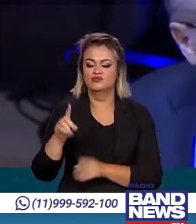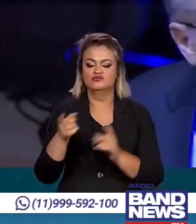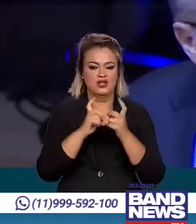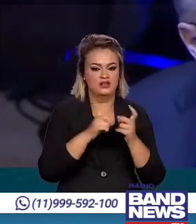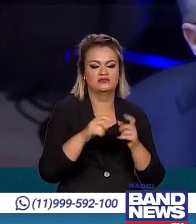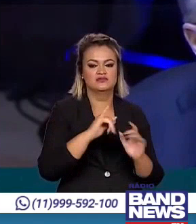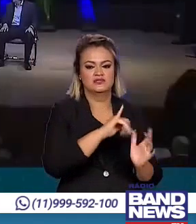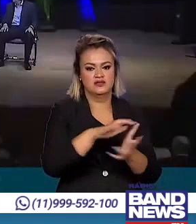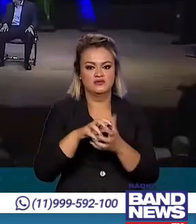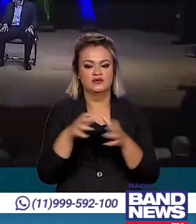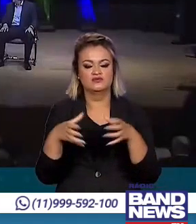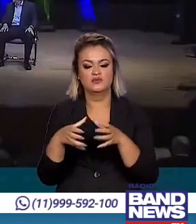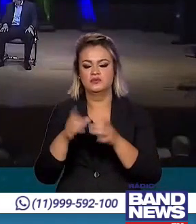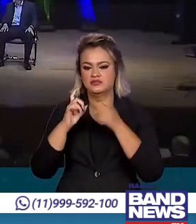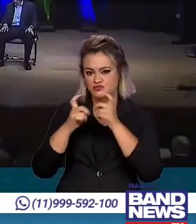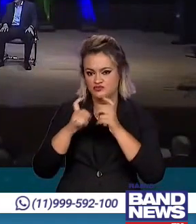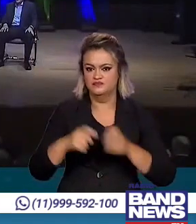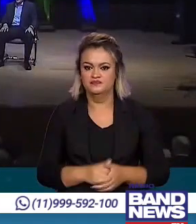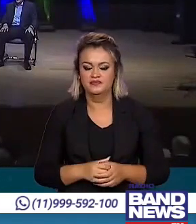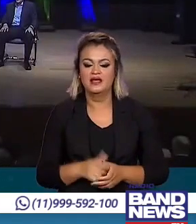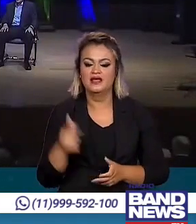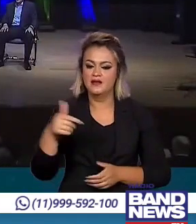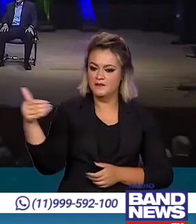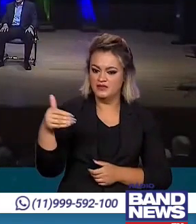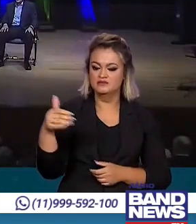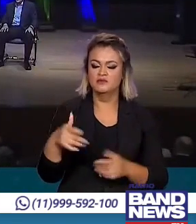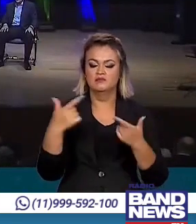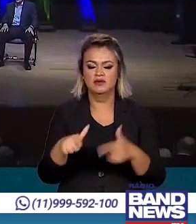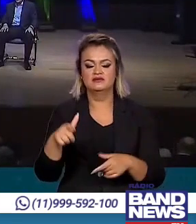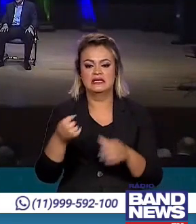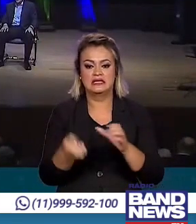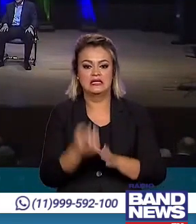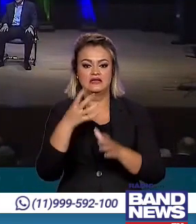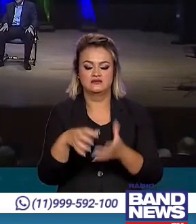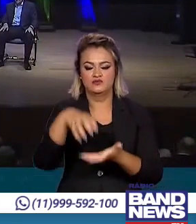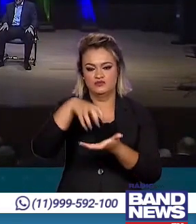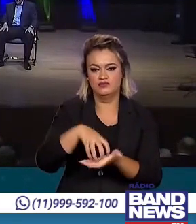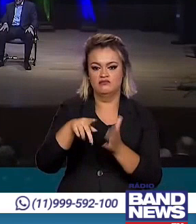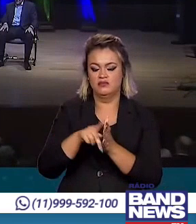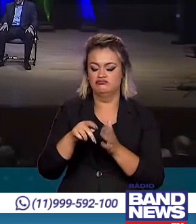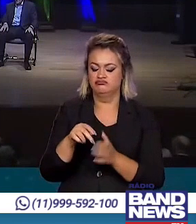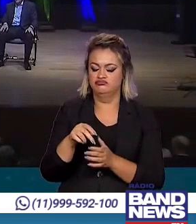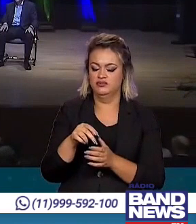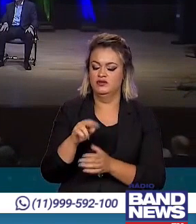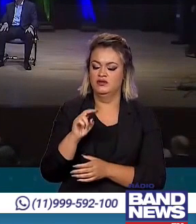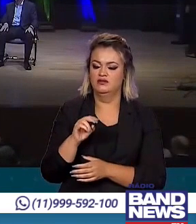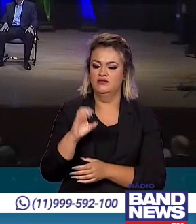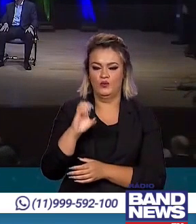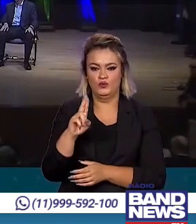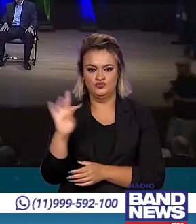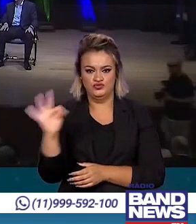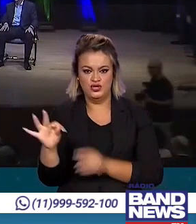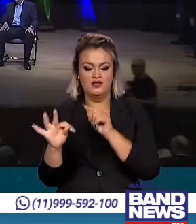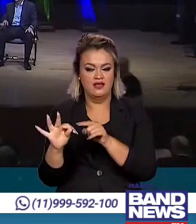Paes, presidente do TCU, Bruno Dantas, ministro do STF, Gilmar Mendes, ministra da Igualdade Social, Aniele Franco,